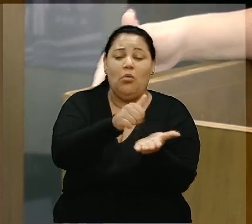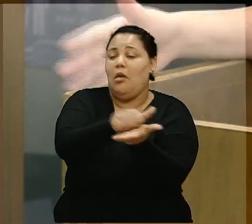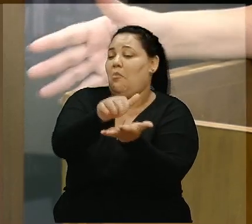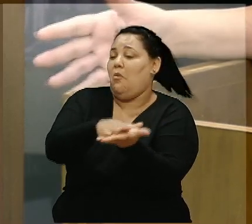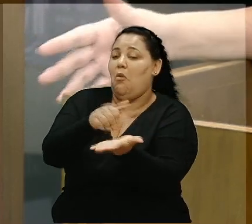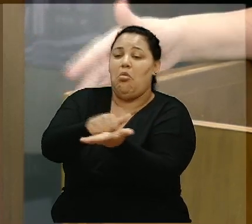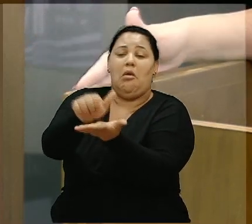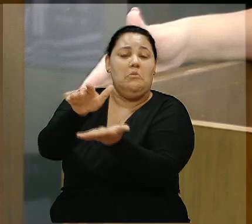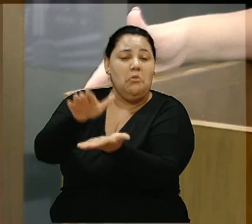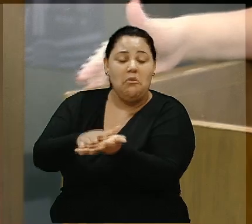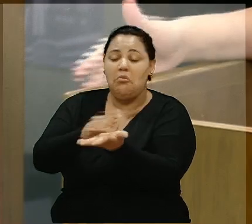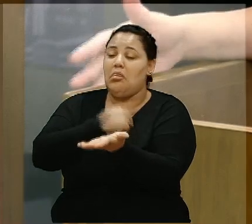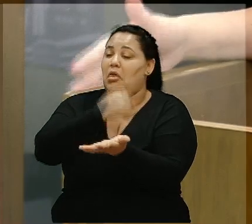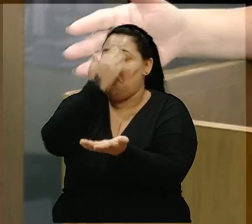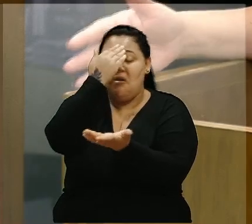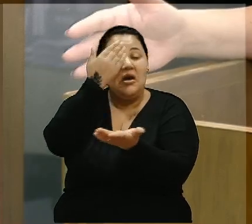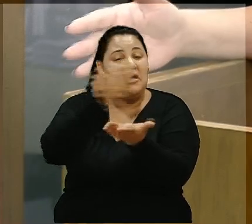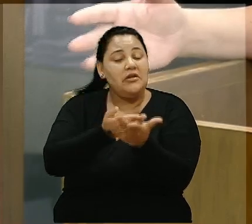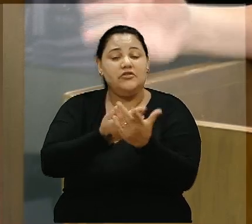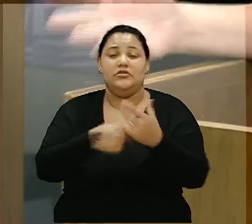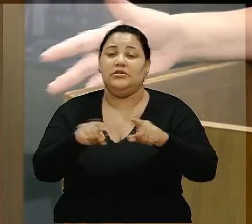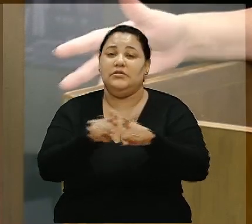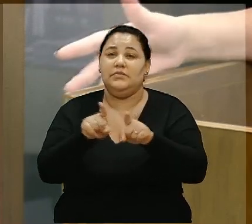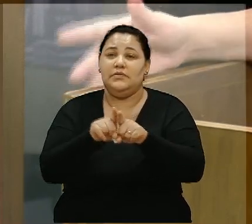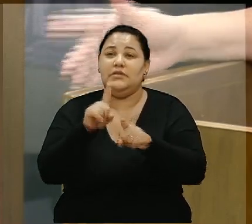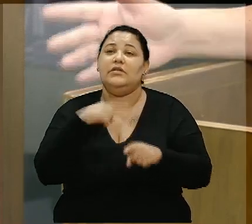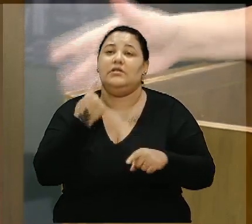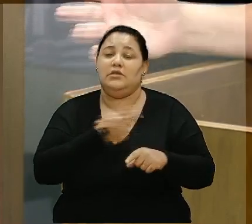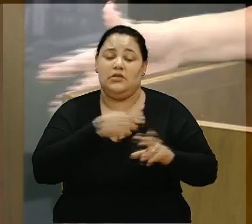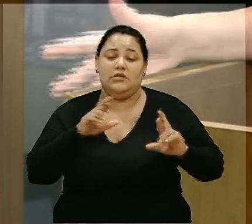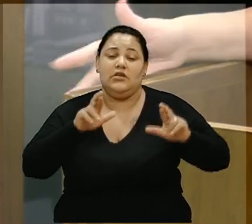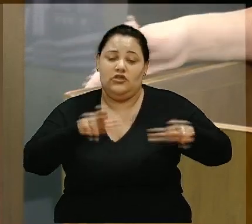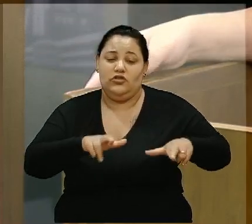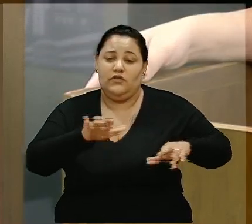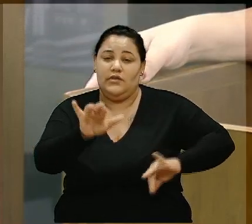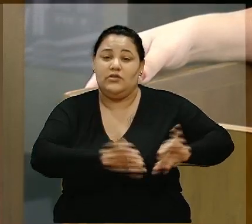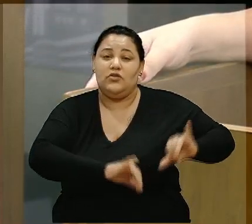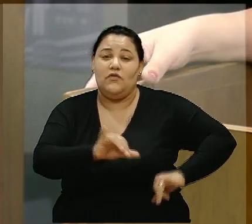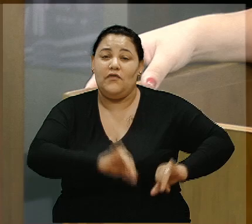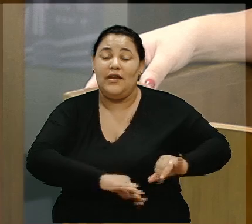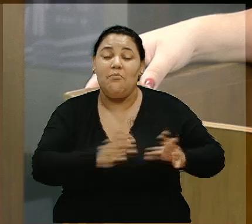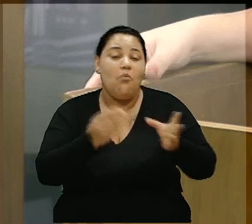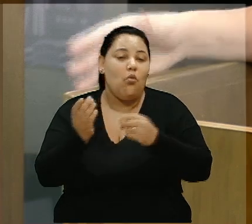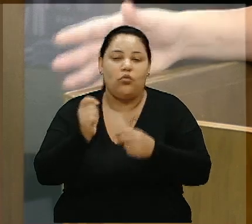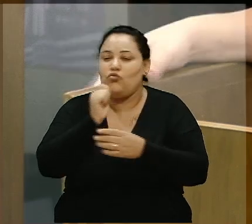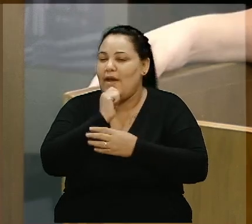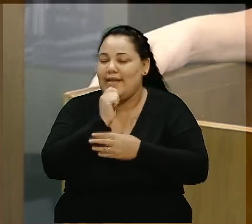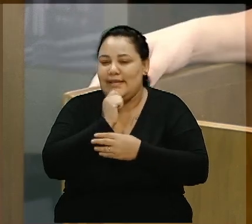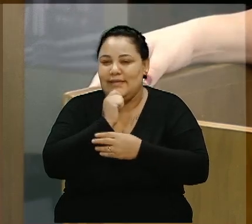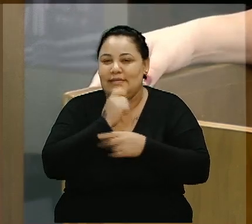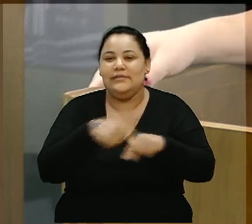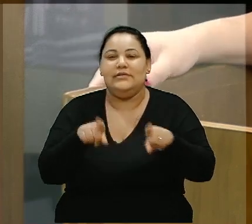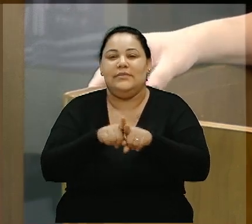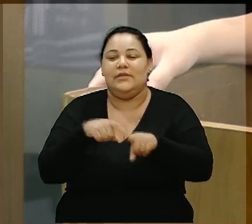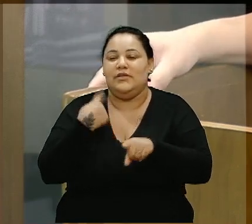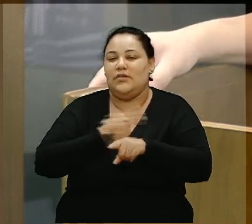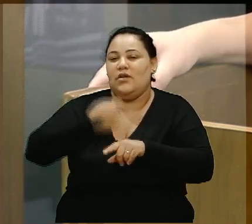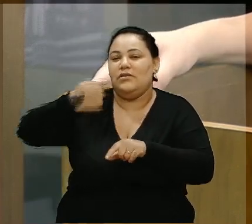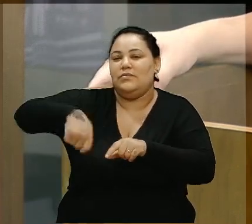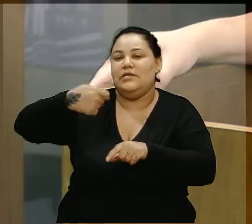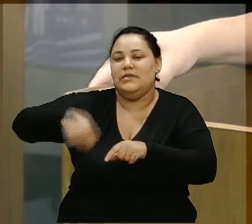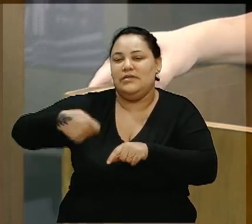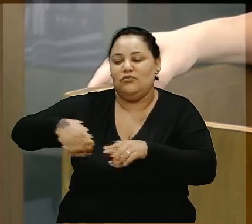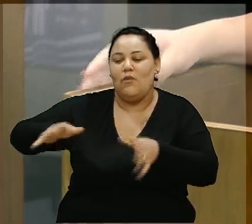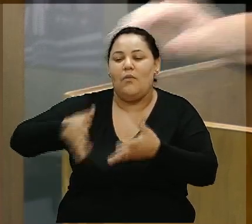e acredito que a nossa região vai sofrer muito ainda com isso e a gente precisa de uma